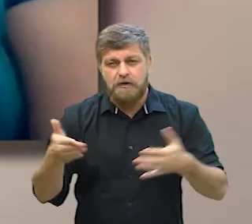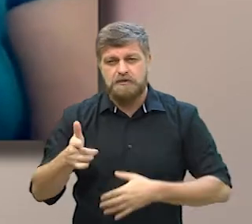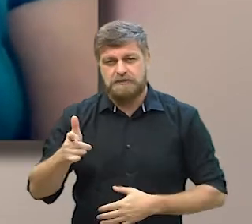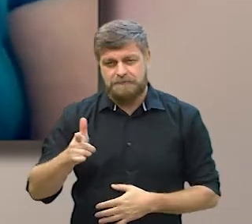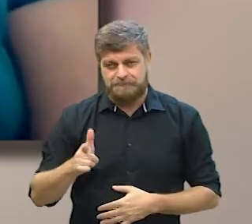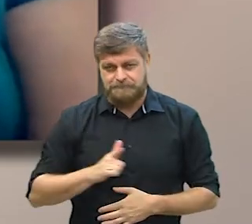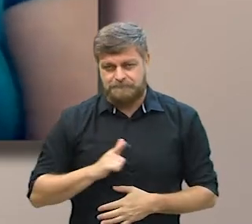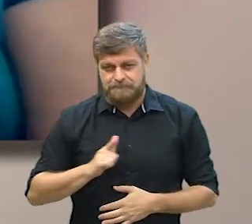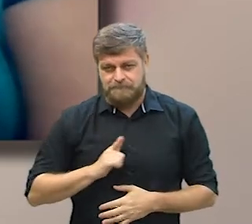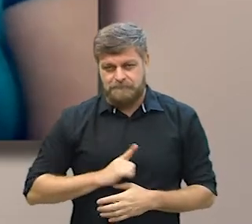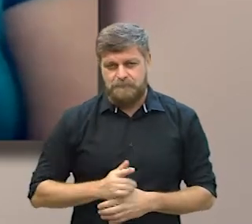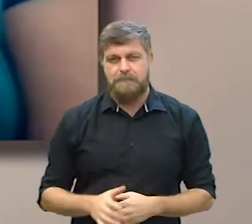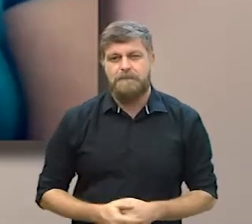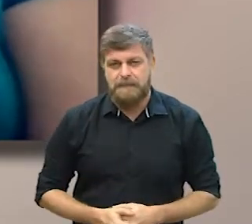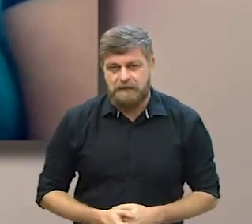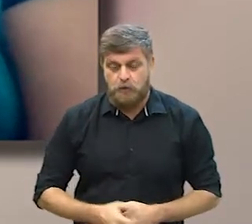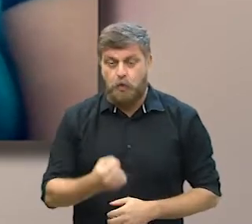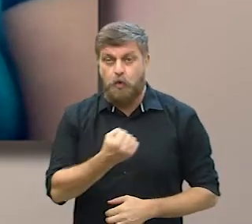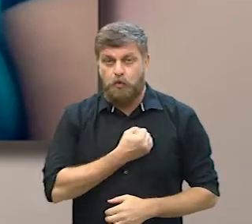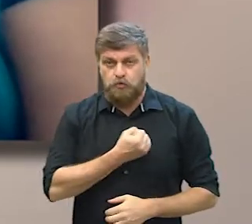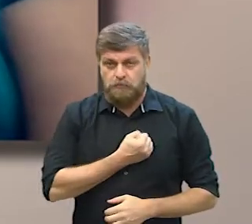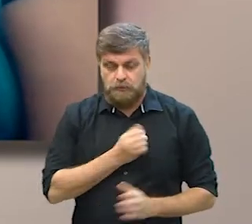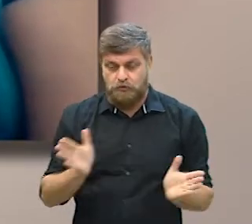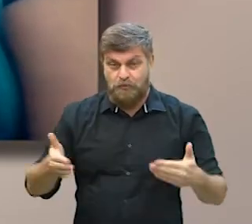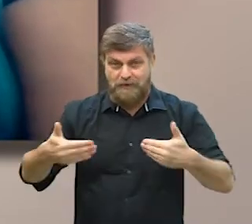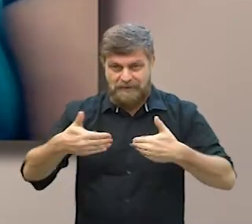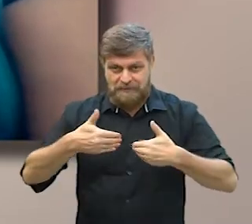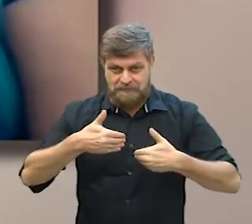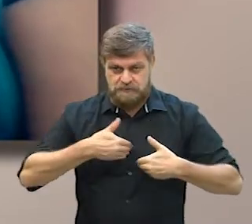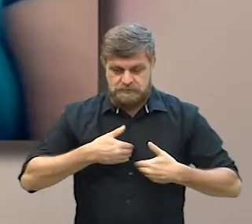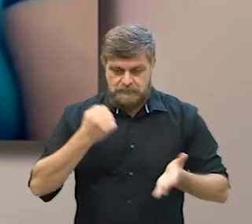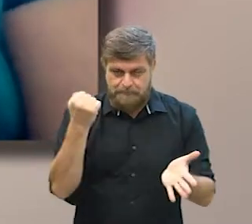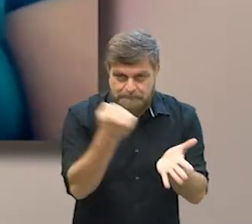hoje está dentro, né, do DSM-5.